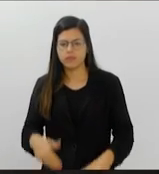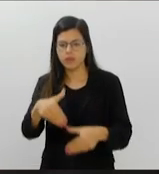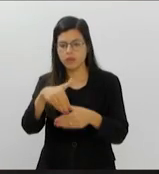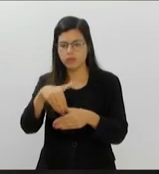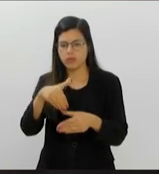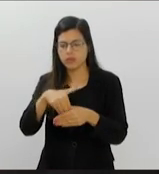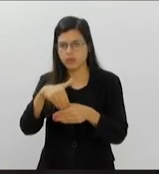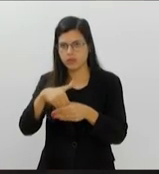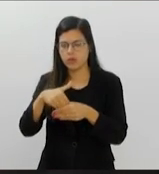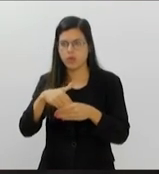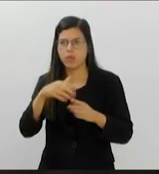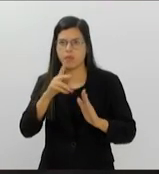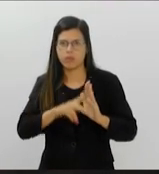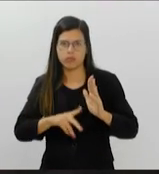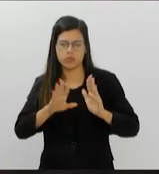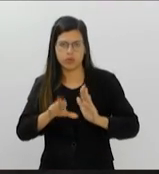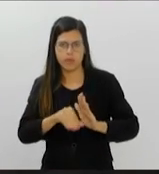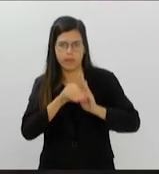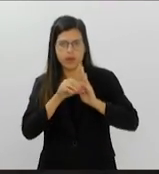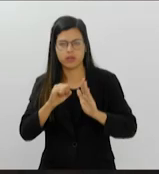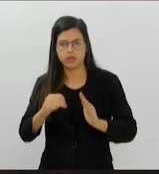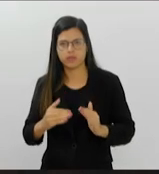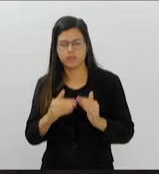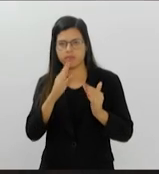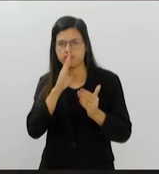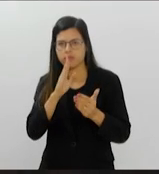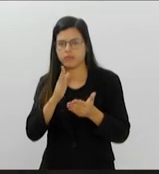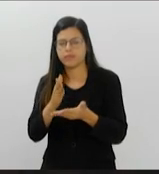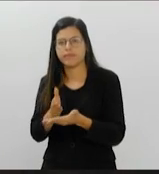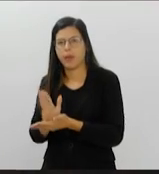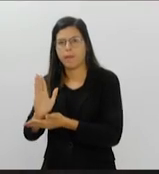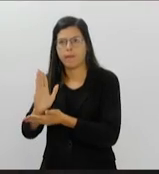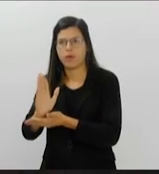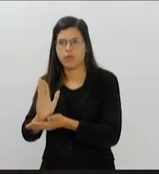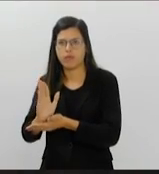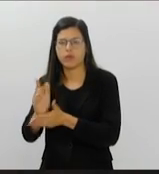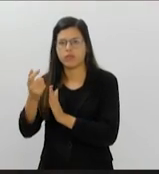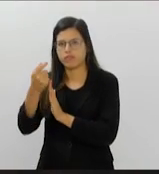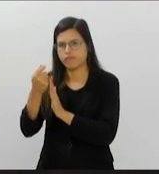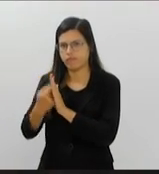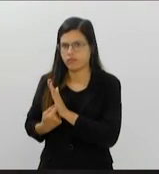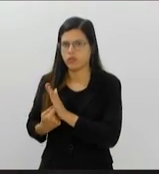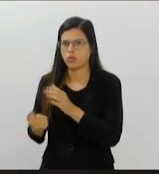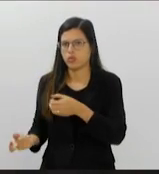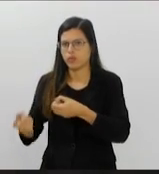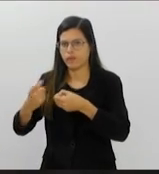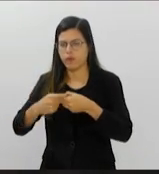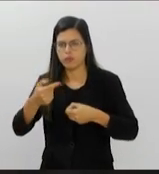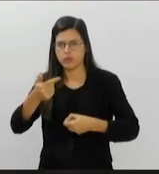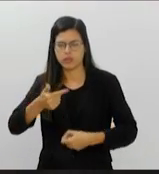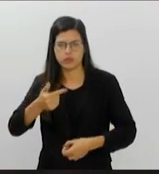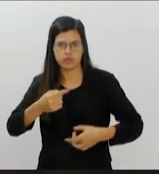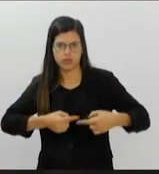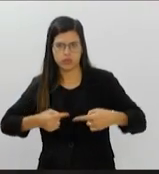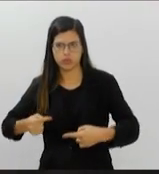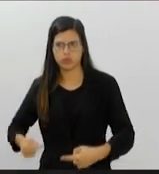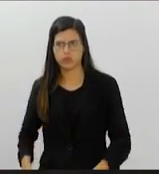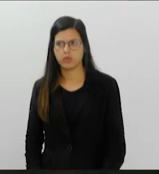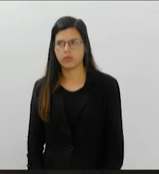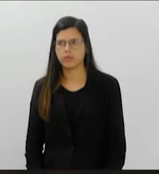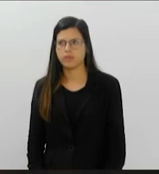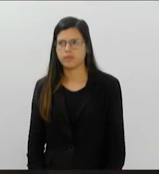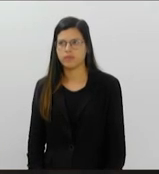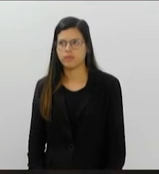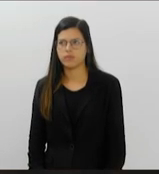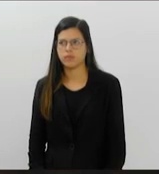o projeto assim emendado. Senhores que aprovam, permaneçam como estão. Aprovado. Vai a redação do vencido para a segunda discussão.